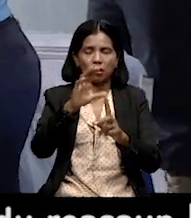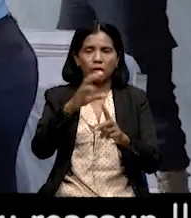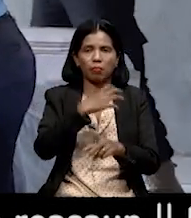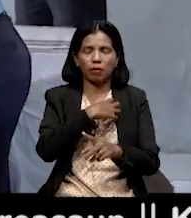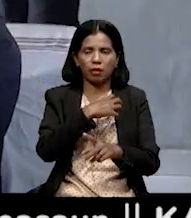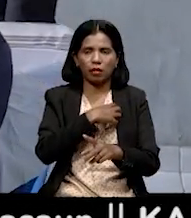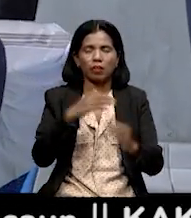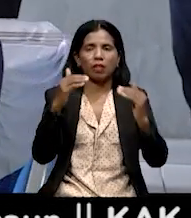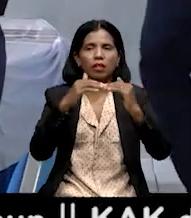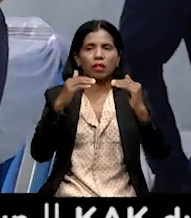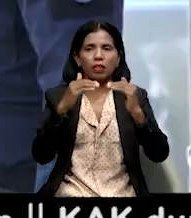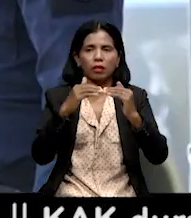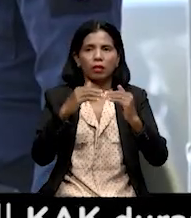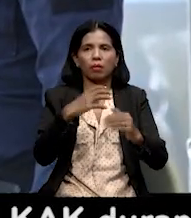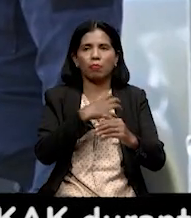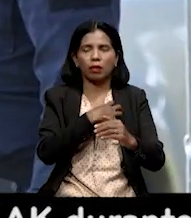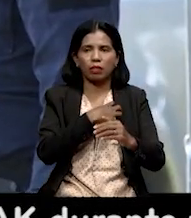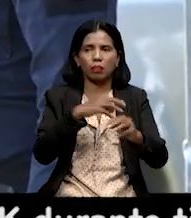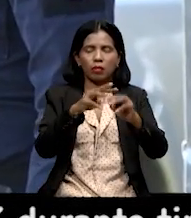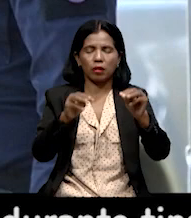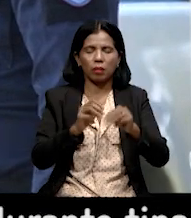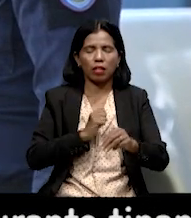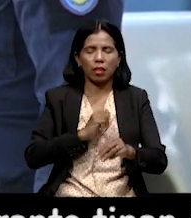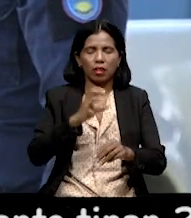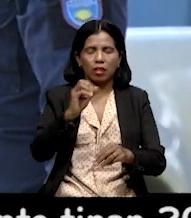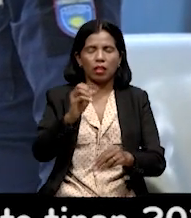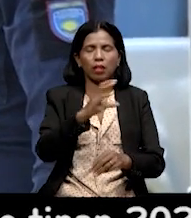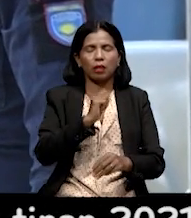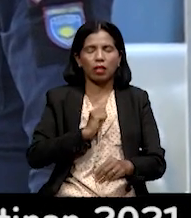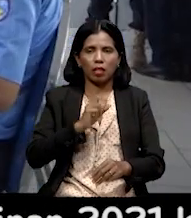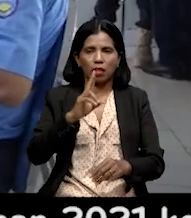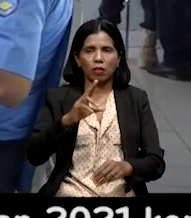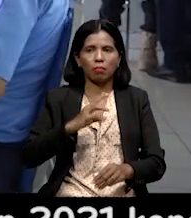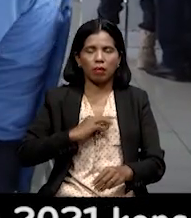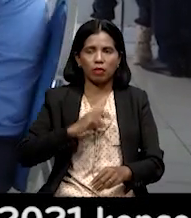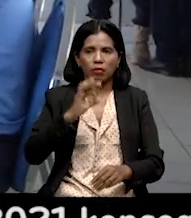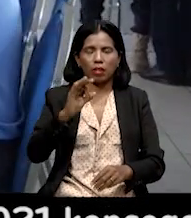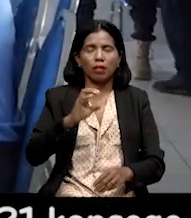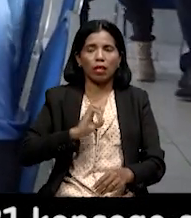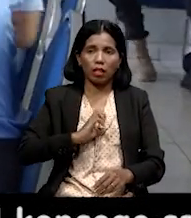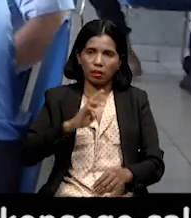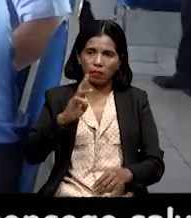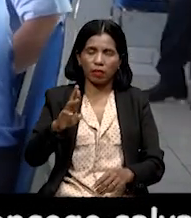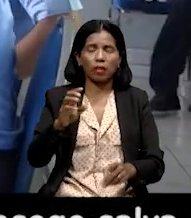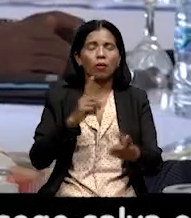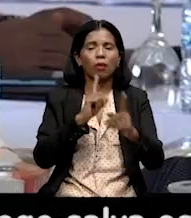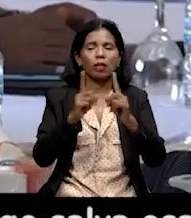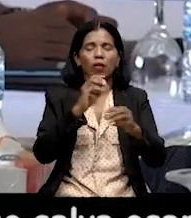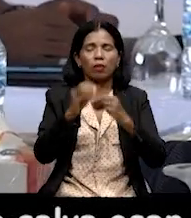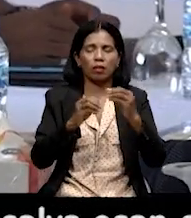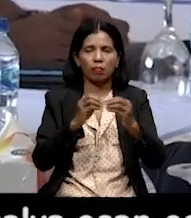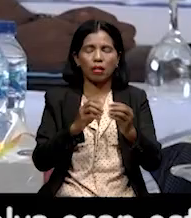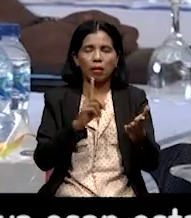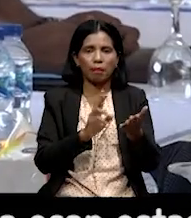encontra o comandante PNTL município Inaro, Aileu Manufahi, no comandante Armeira, onde discute com a preparação PNTL